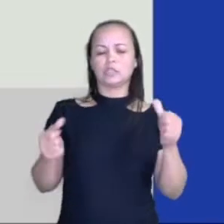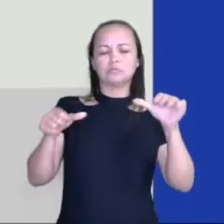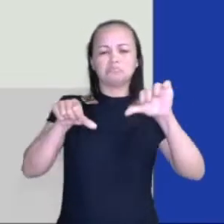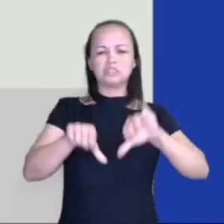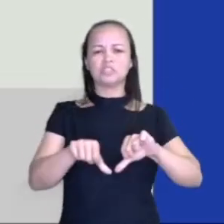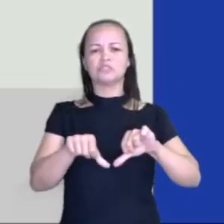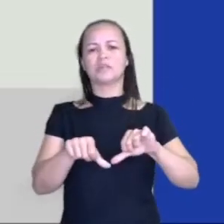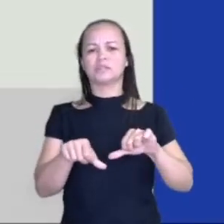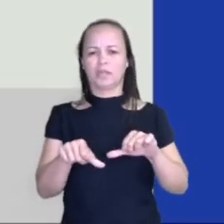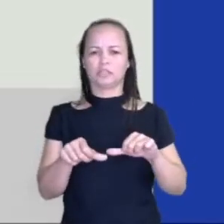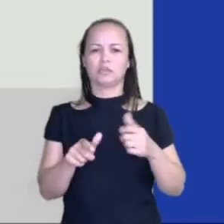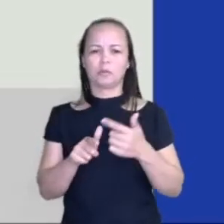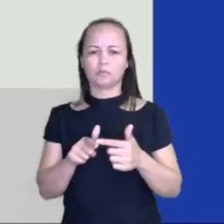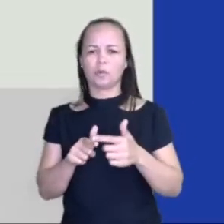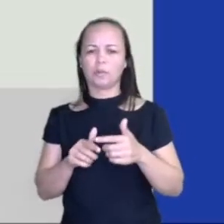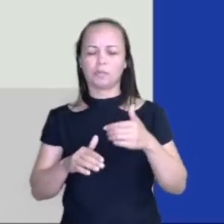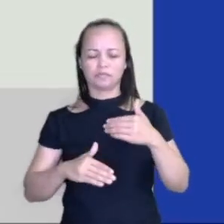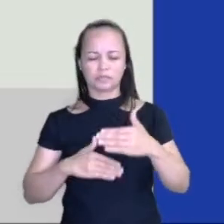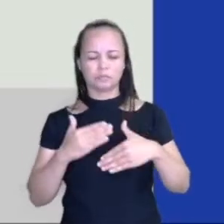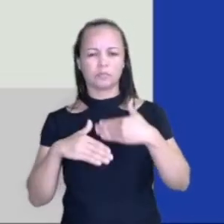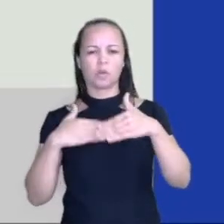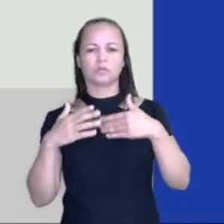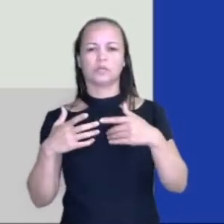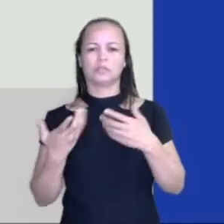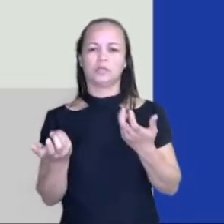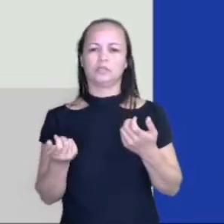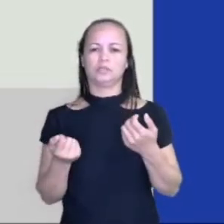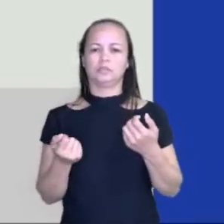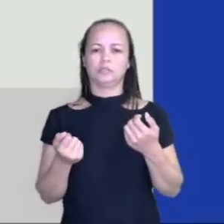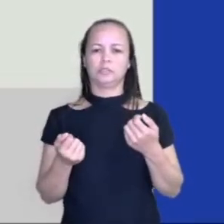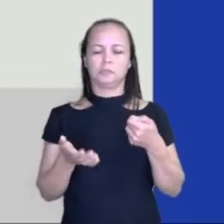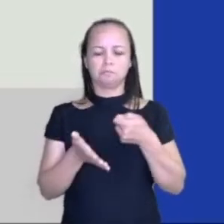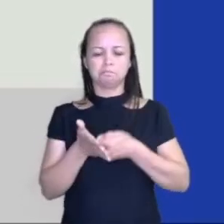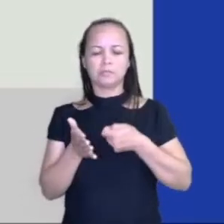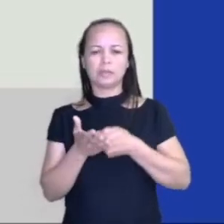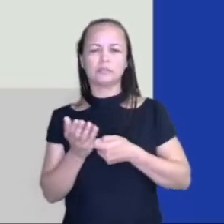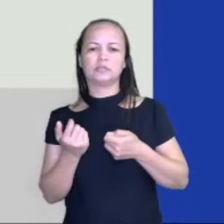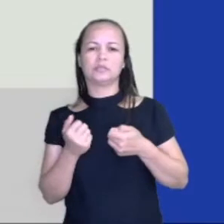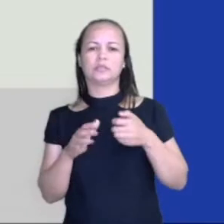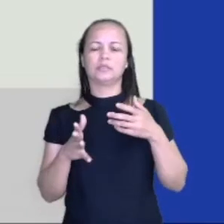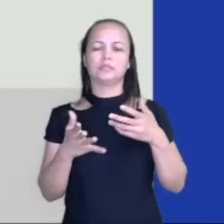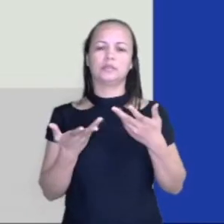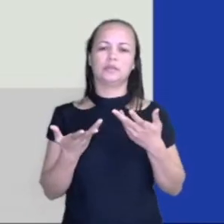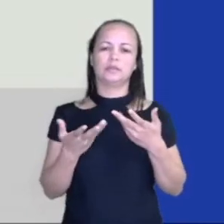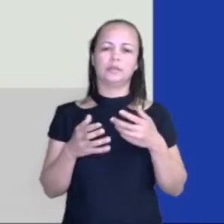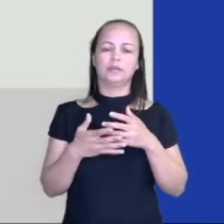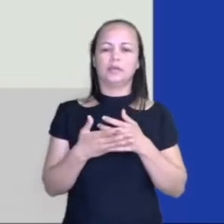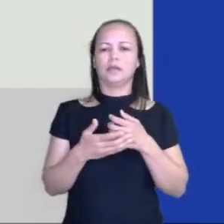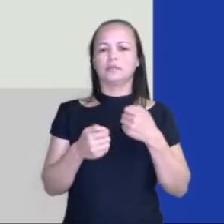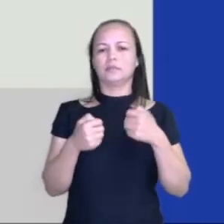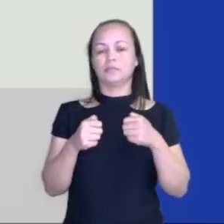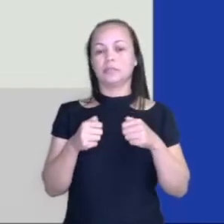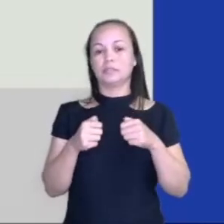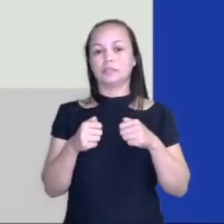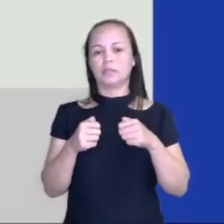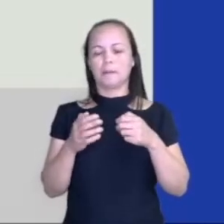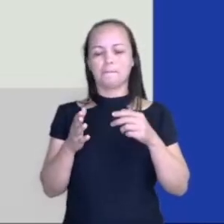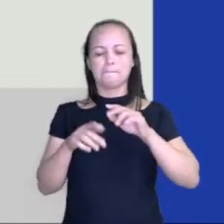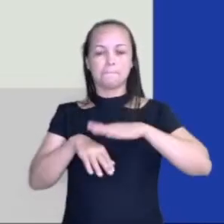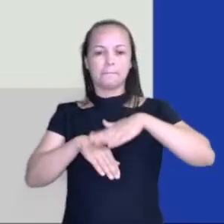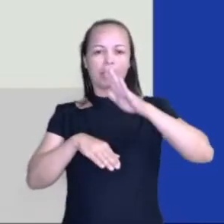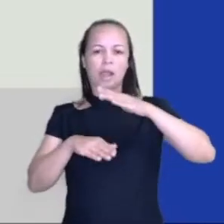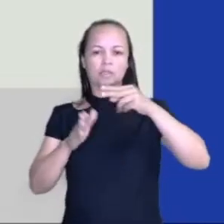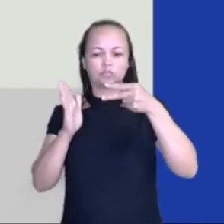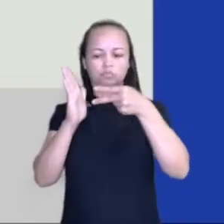a para poder fazer se esse processo exige mais sistema de ligação são necessários mais